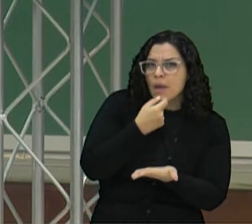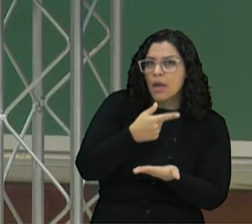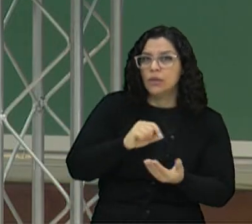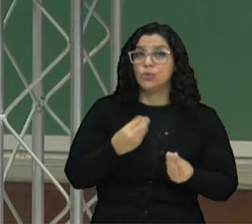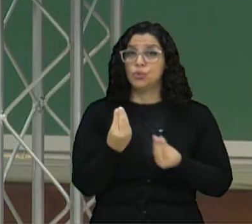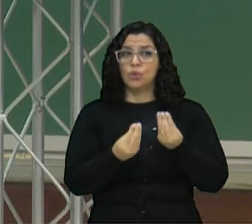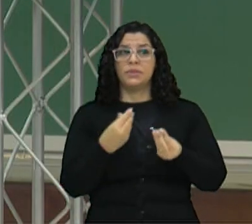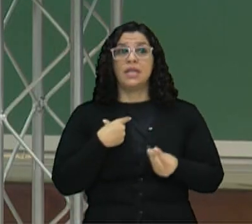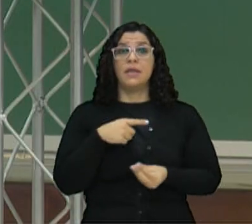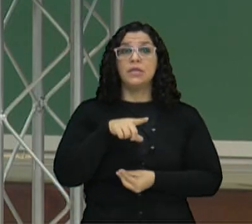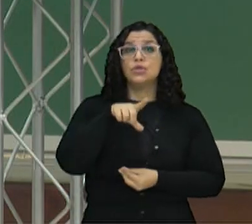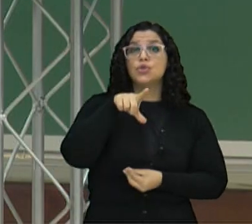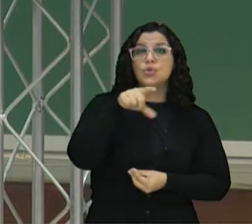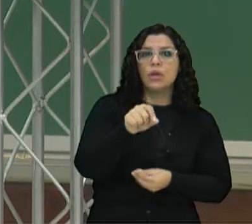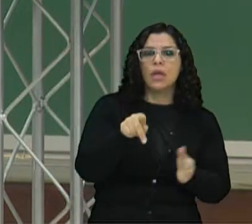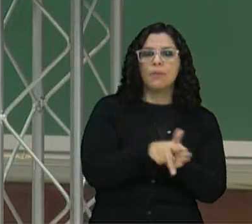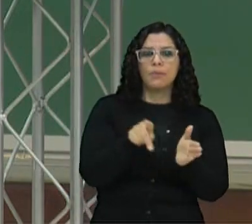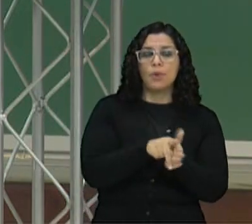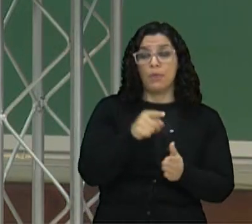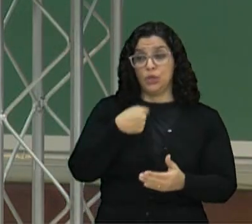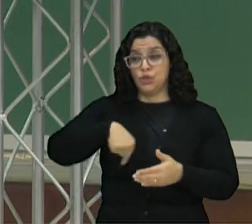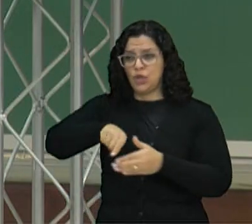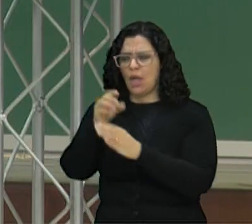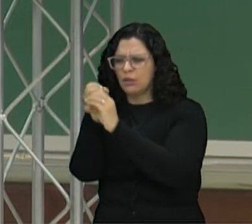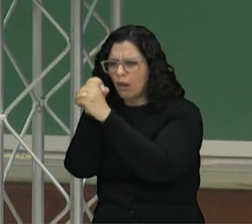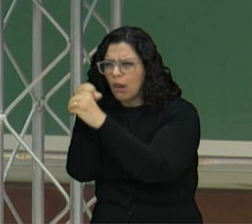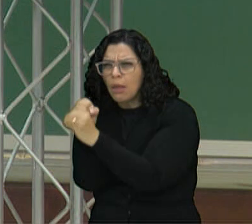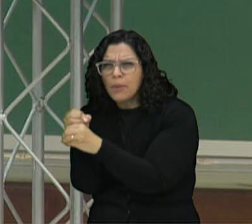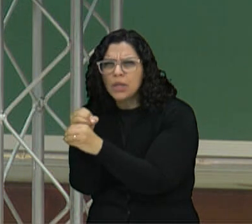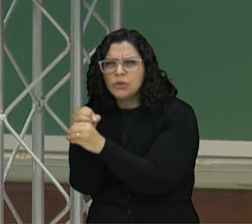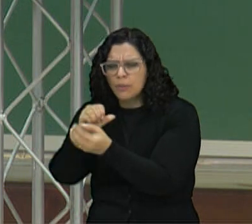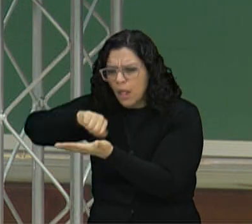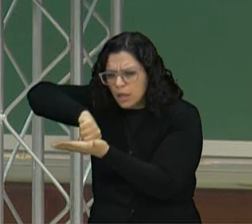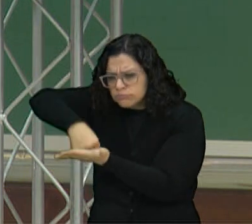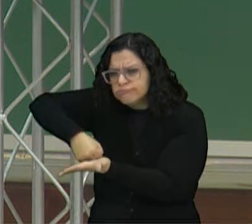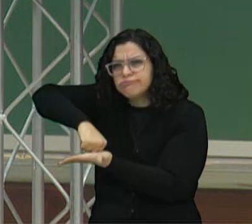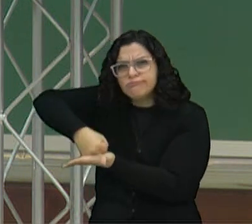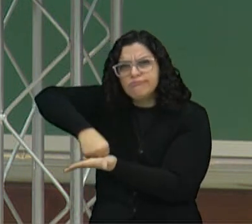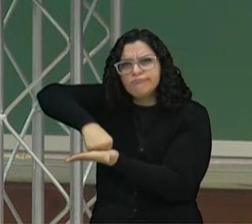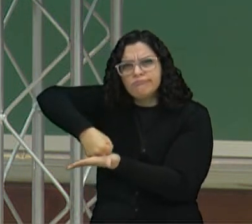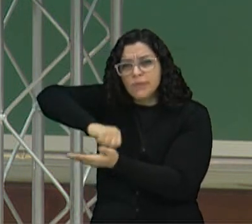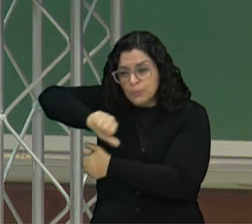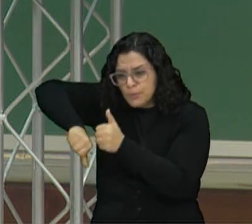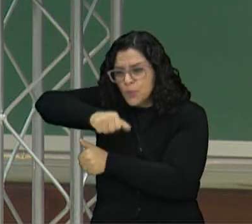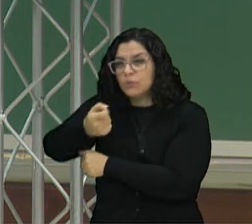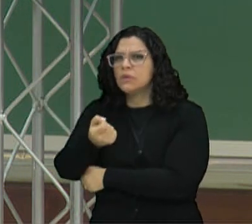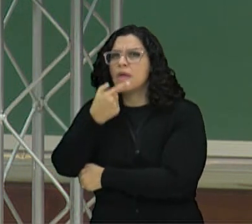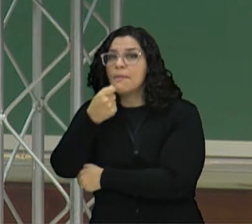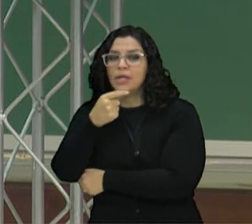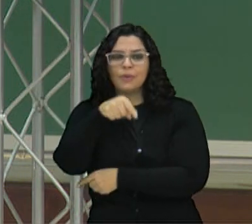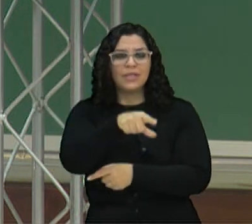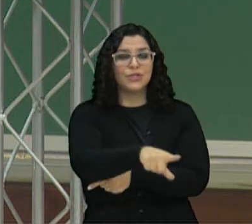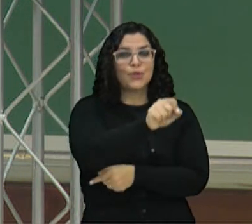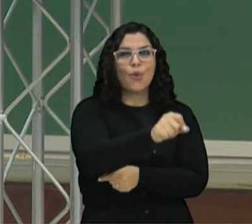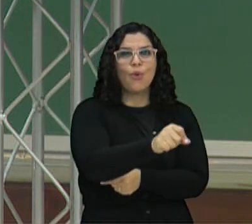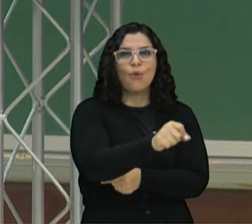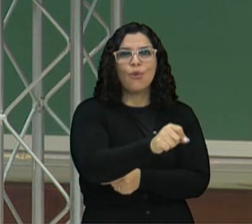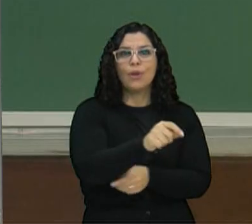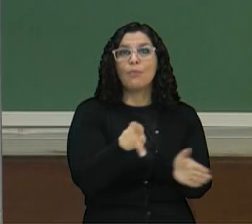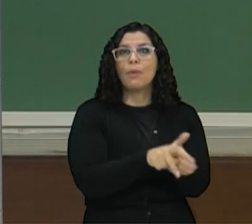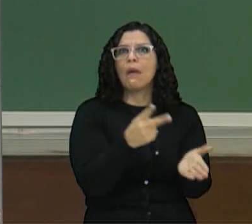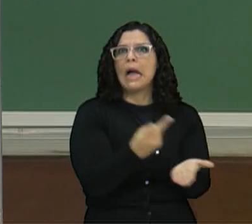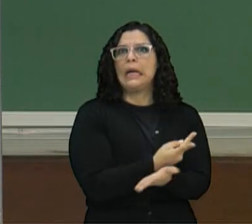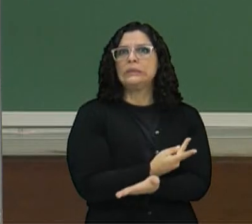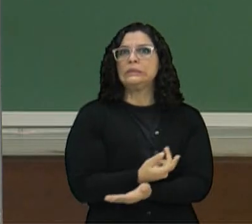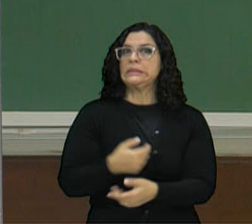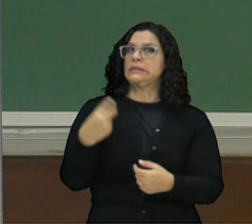o ser vivo para levar para o laboratório para extrair essa substância para produzir o medicamento, ele pega a espécie errada. Isso não pode acontecer de